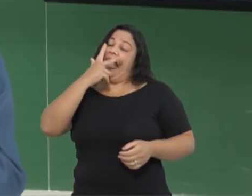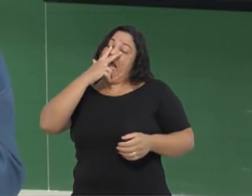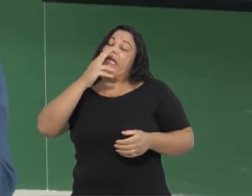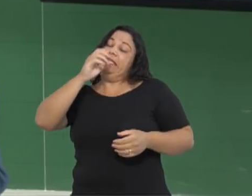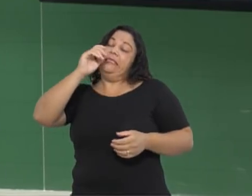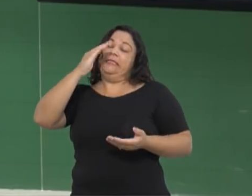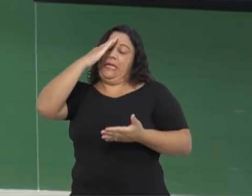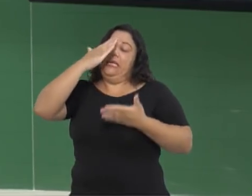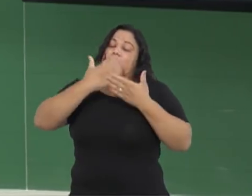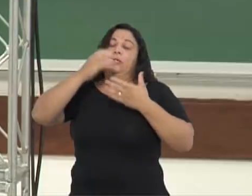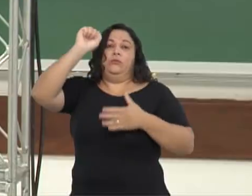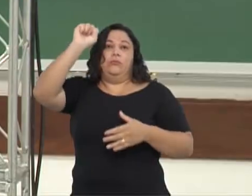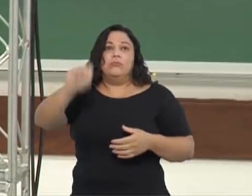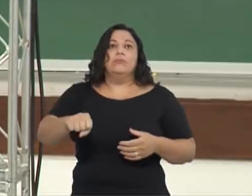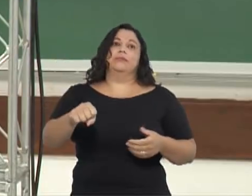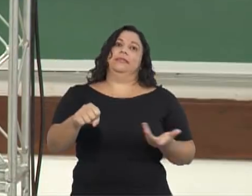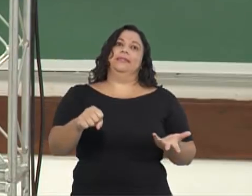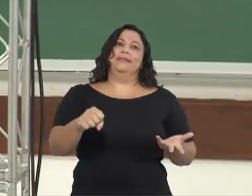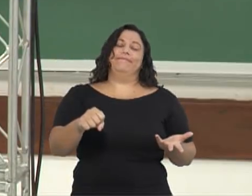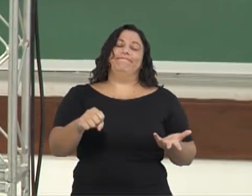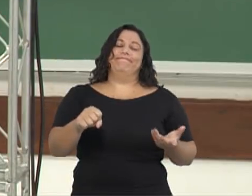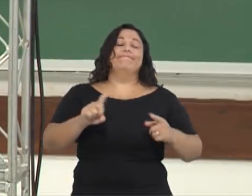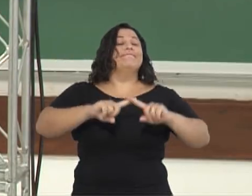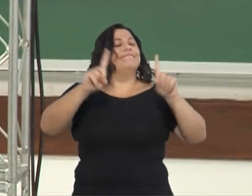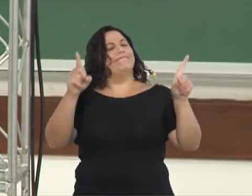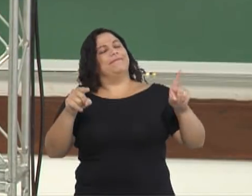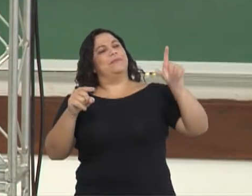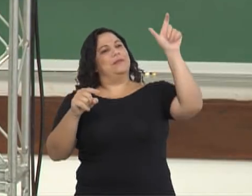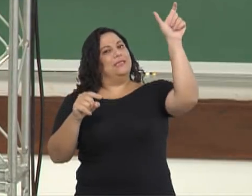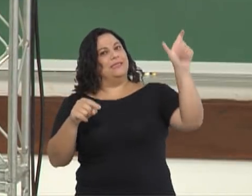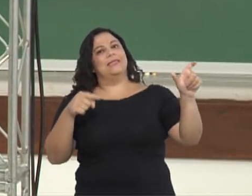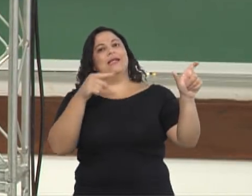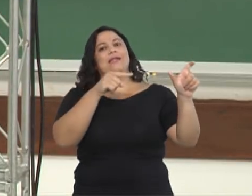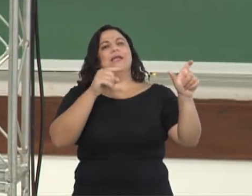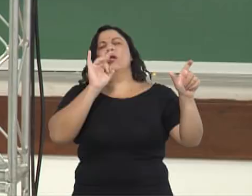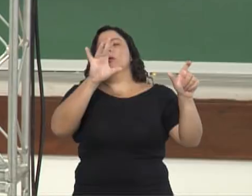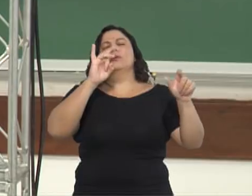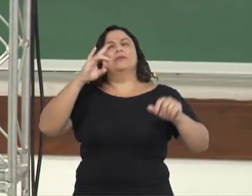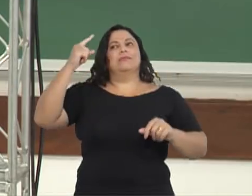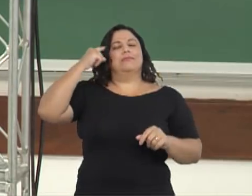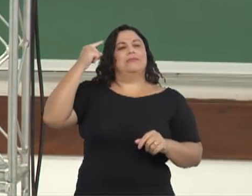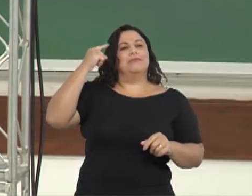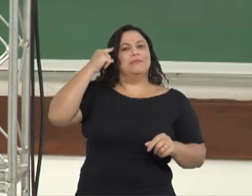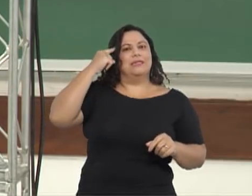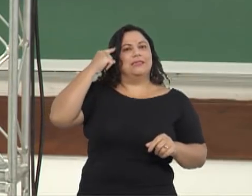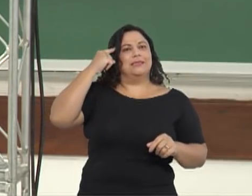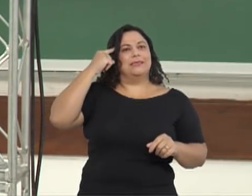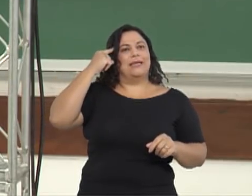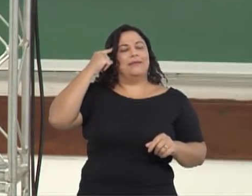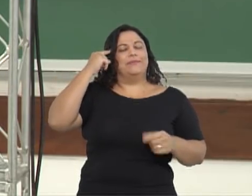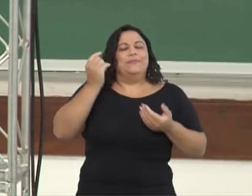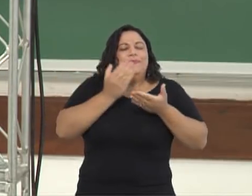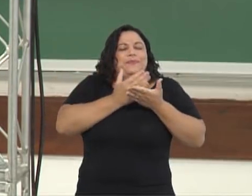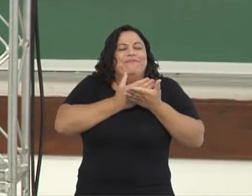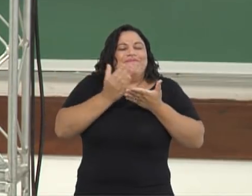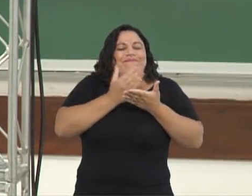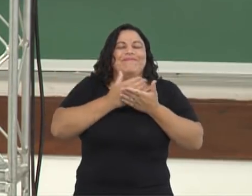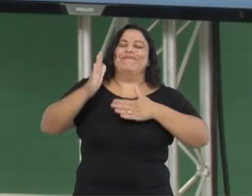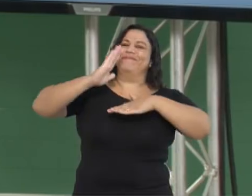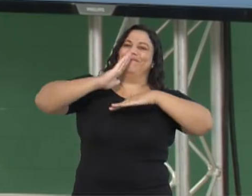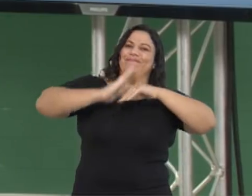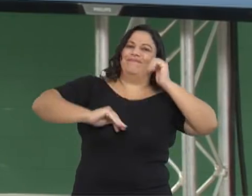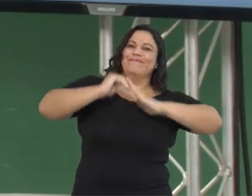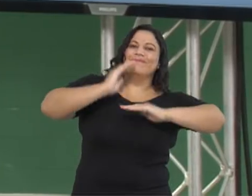hein? Então, isso aqui foi só para nós pensarmos um pouquinho, para nós aquecermos e agora nós